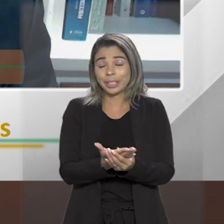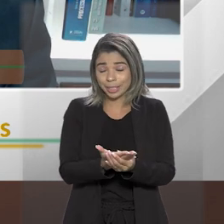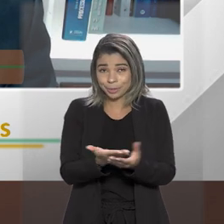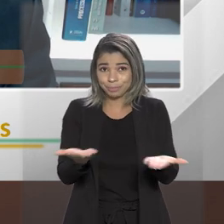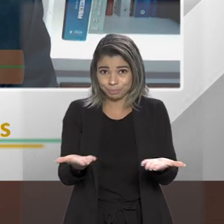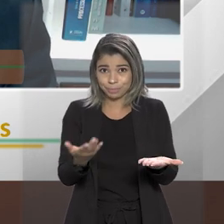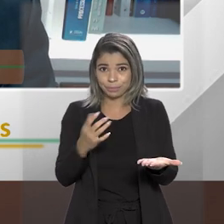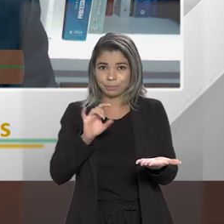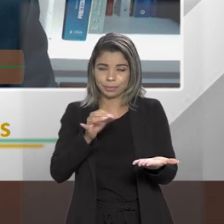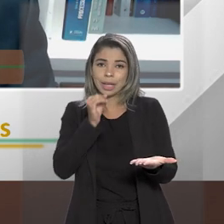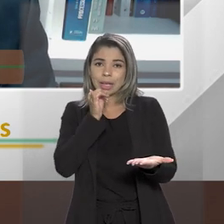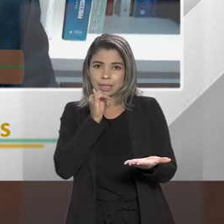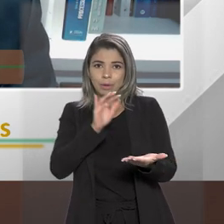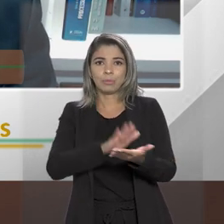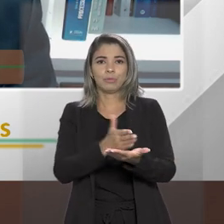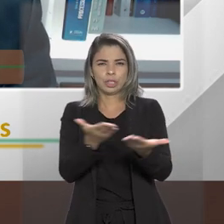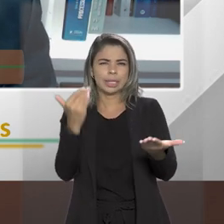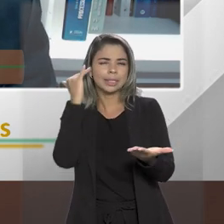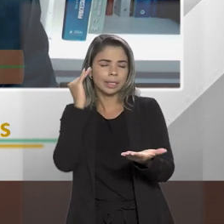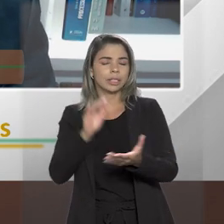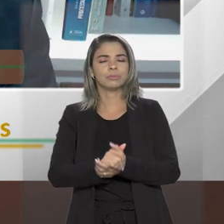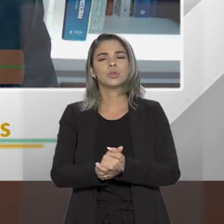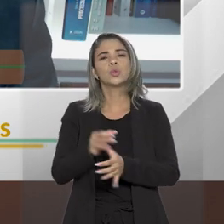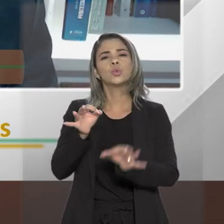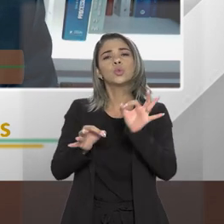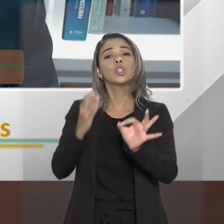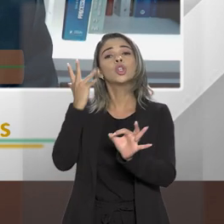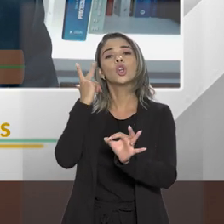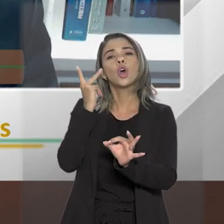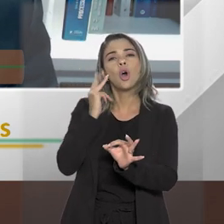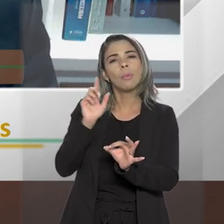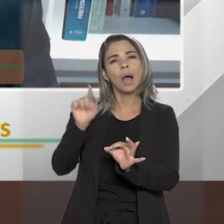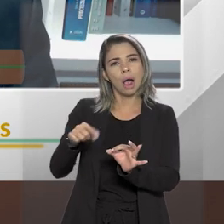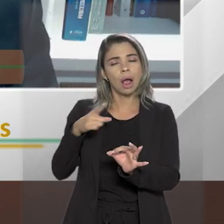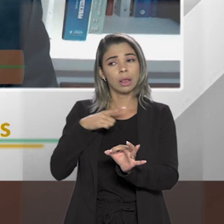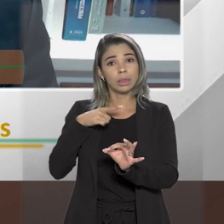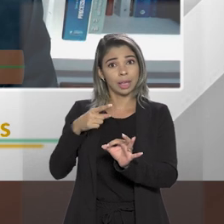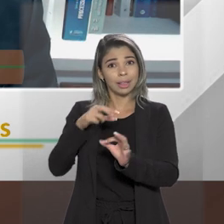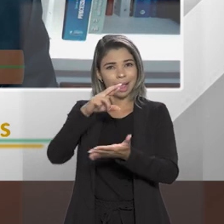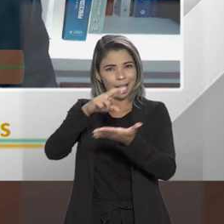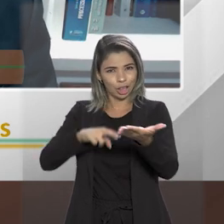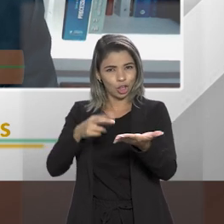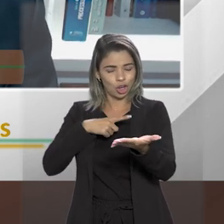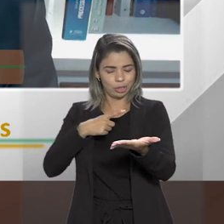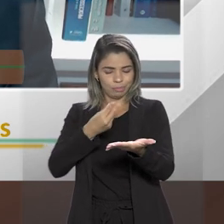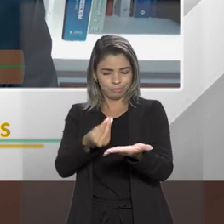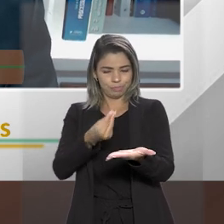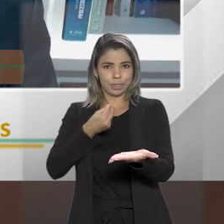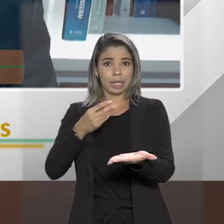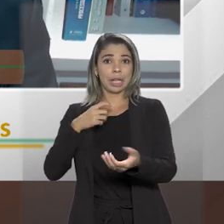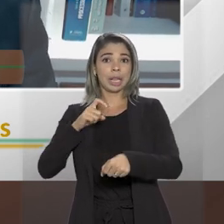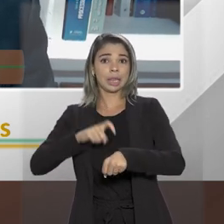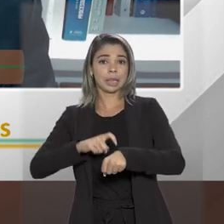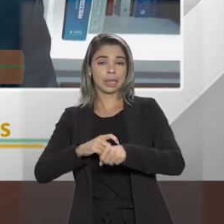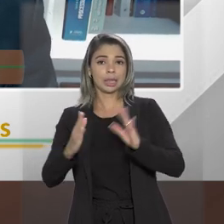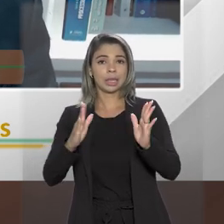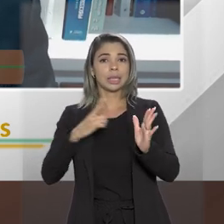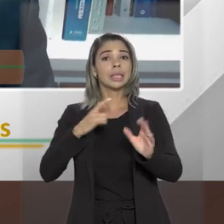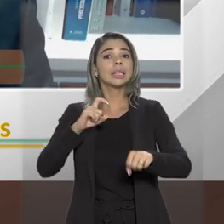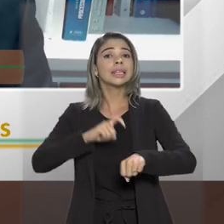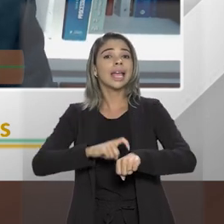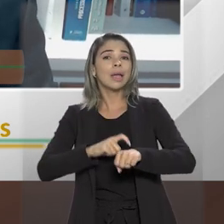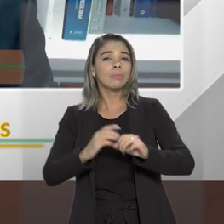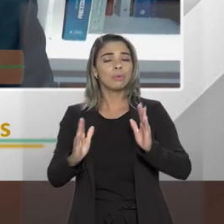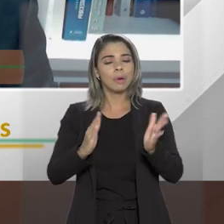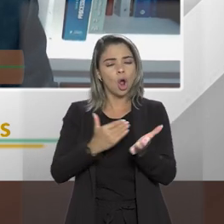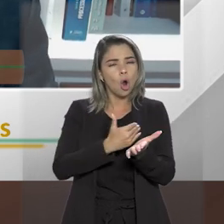para dar alguns exemplos, na justiça comum, segundo esse mesmo relatório que eu mencionei, o tempo médio de tramitação de um processo, da inicial